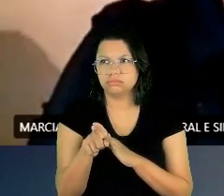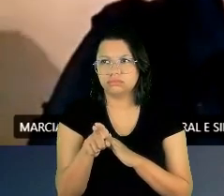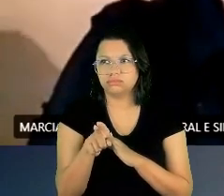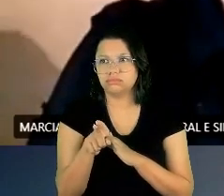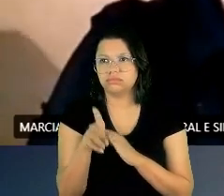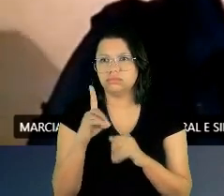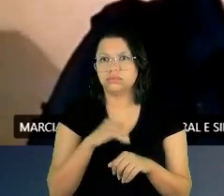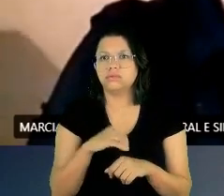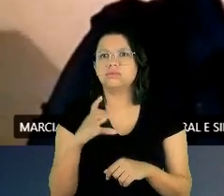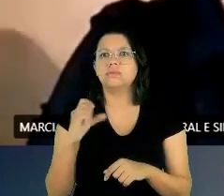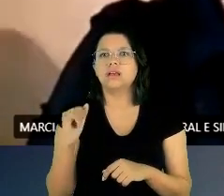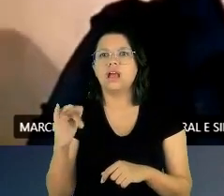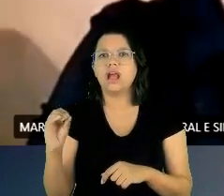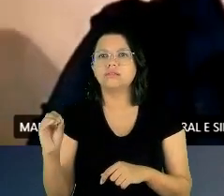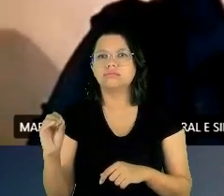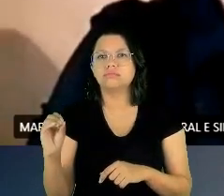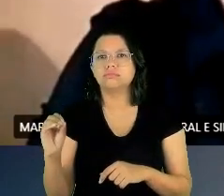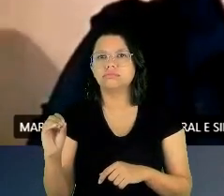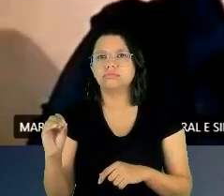Caio?